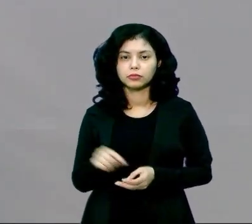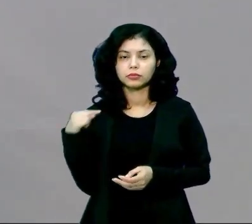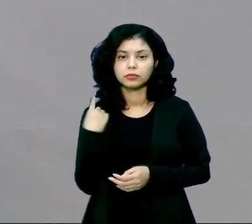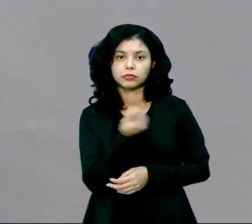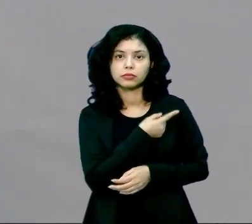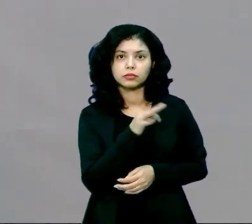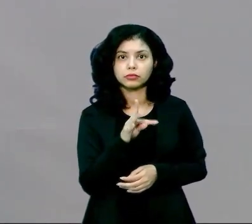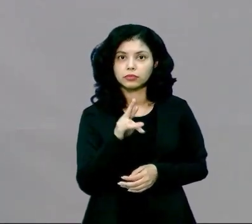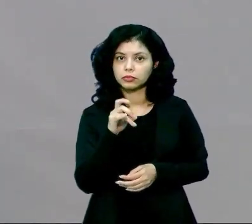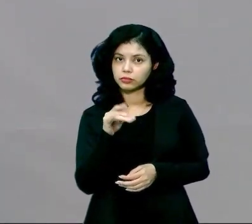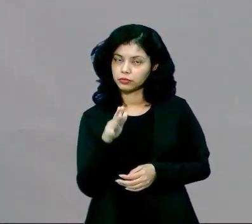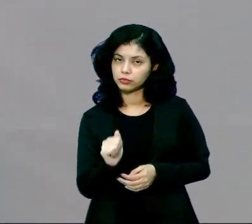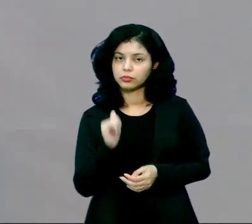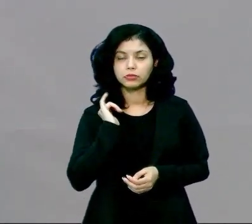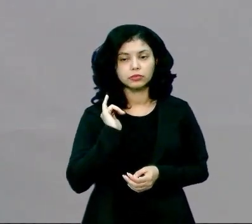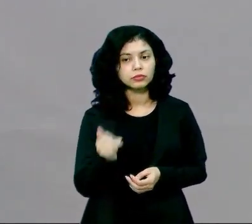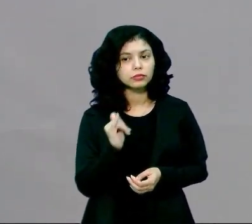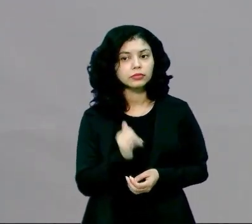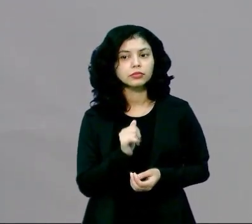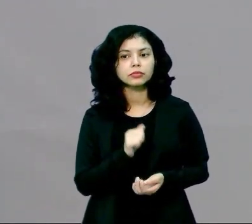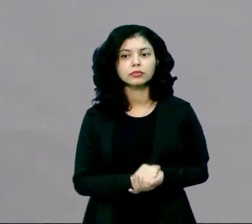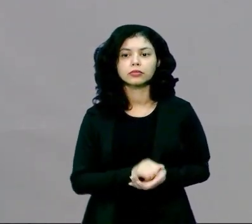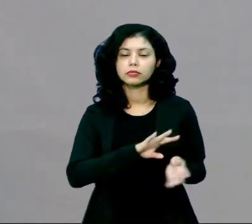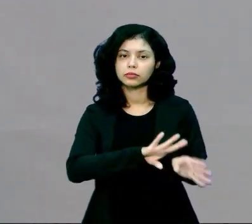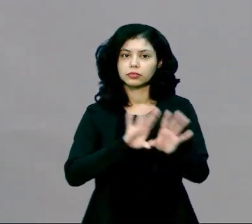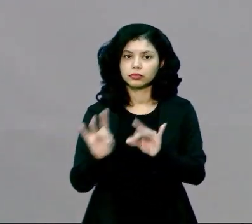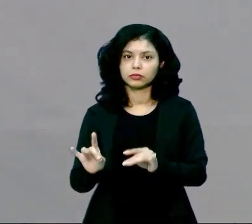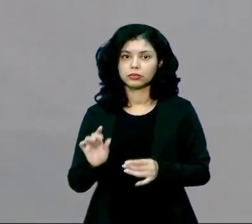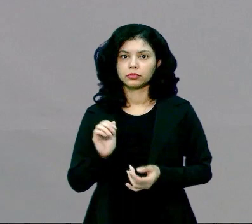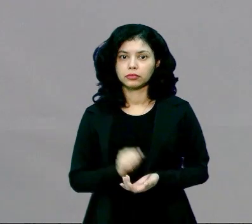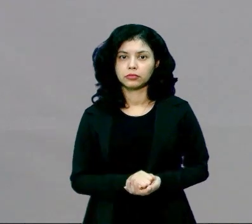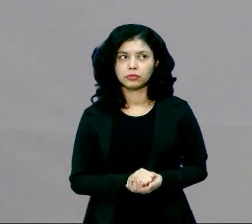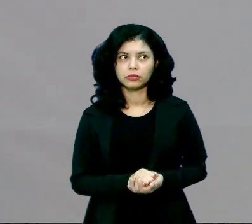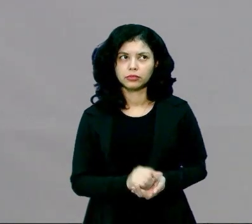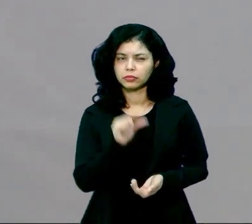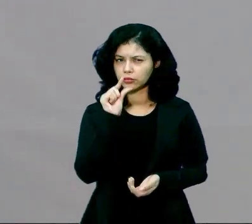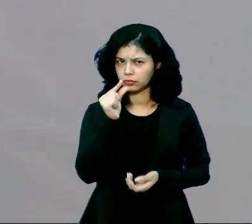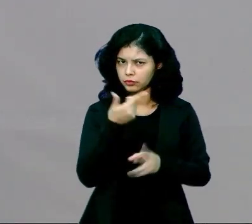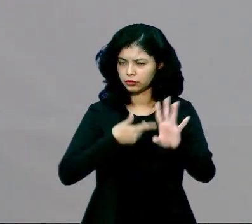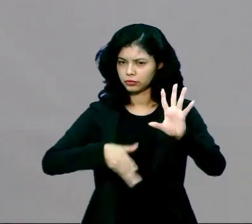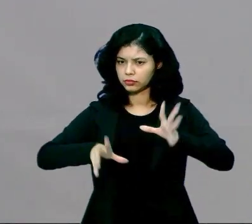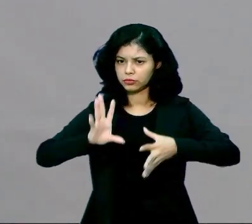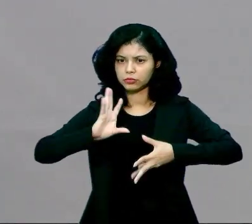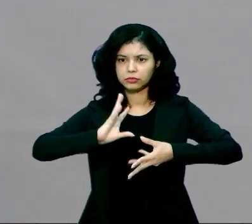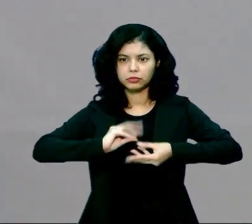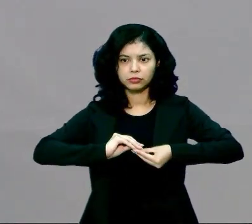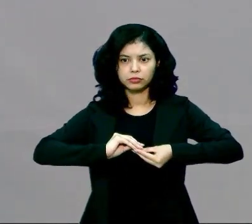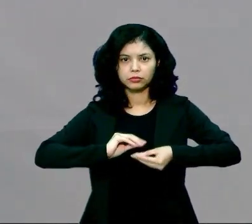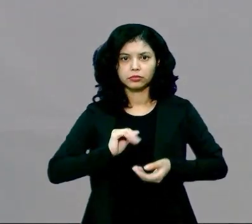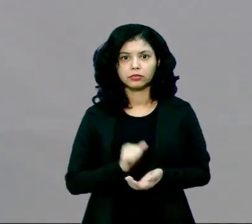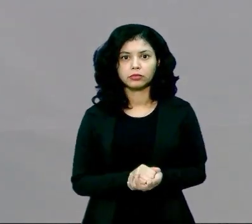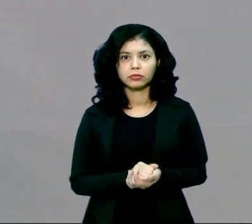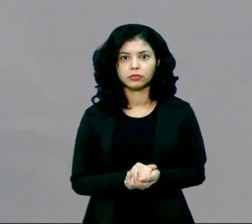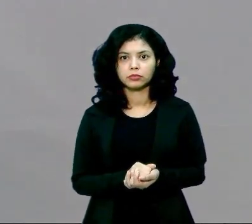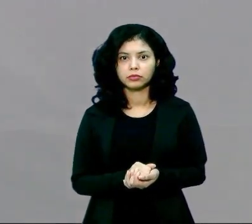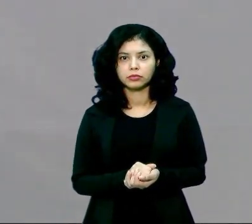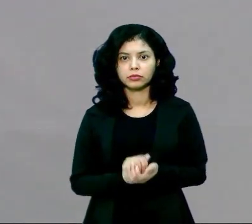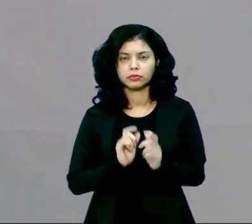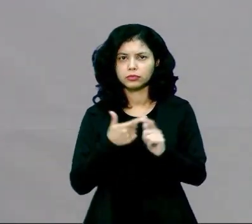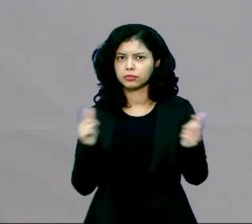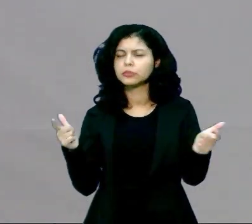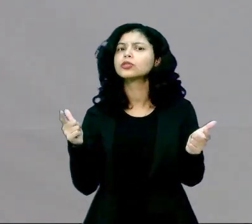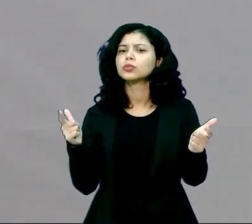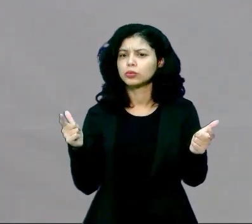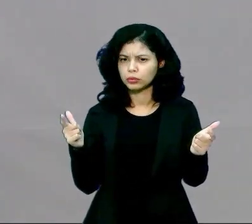nossa tipologia textual narrativa, eu trouxe aí, né, um pequeno resumo aí de uma das